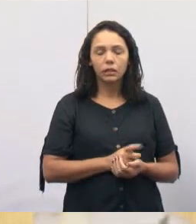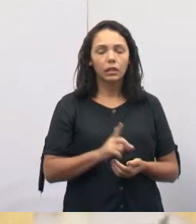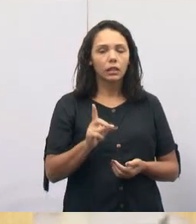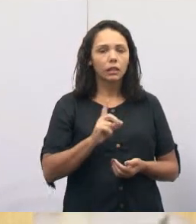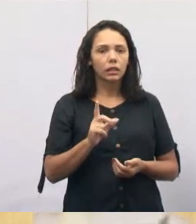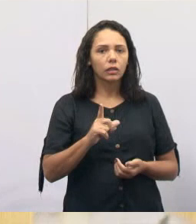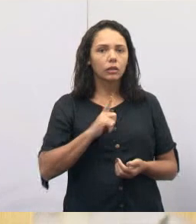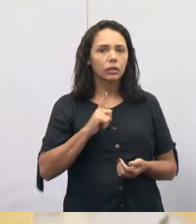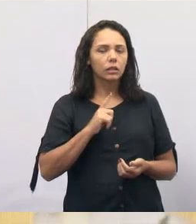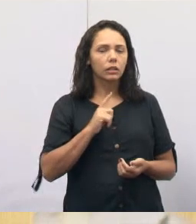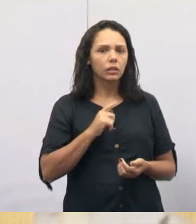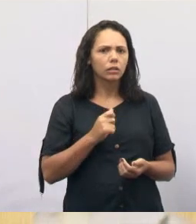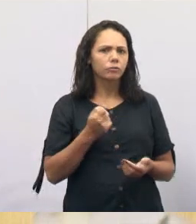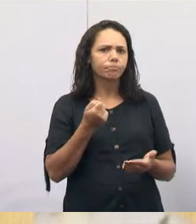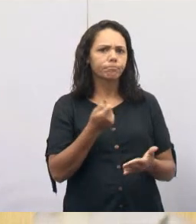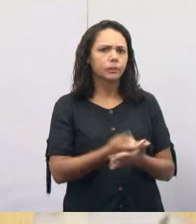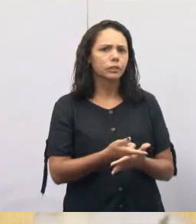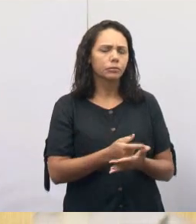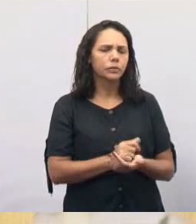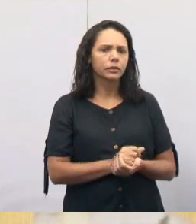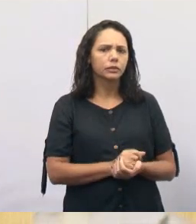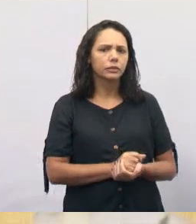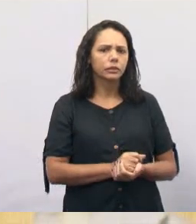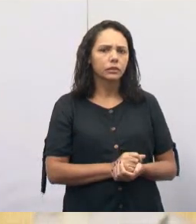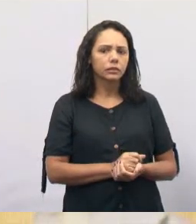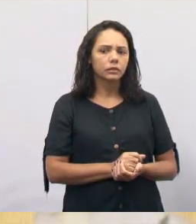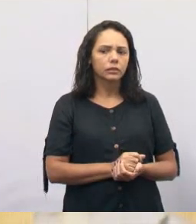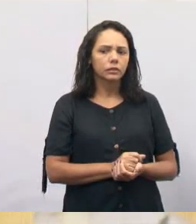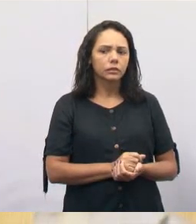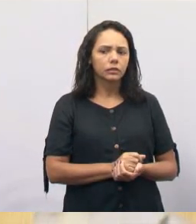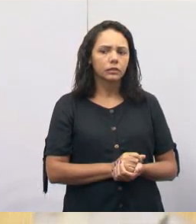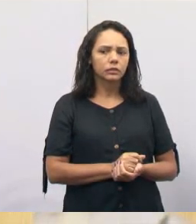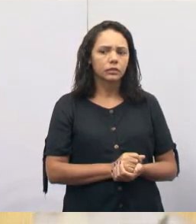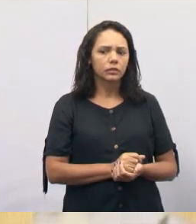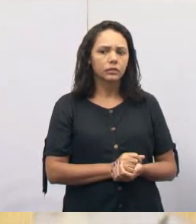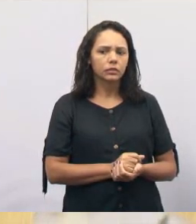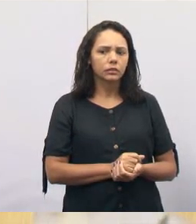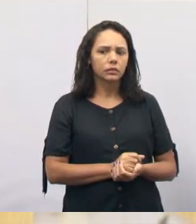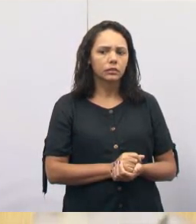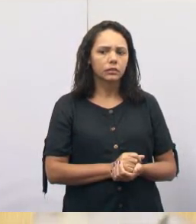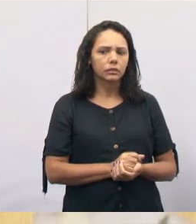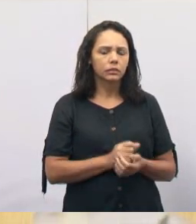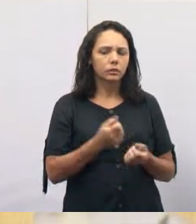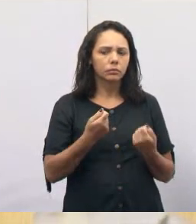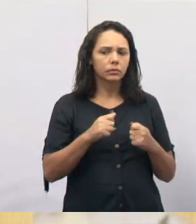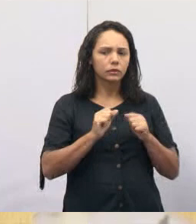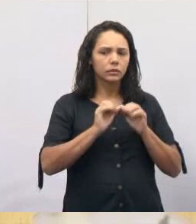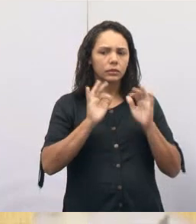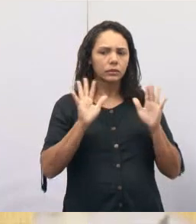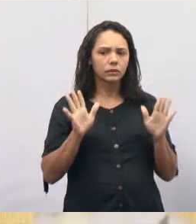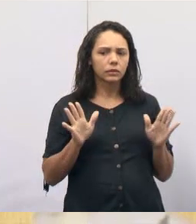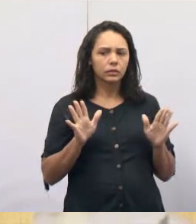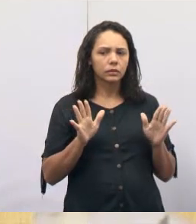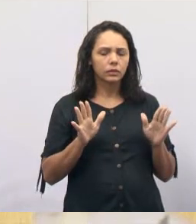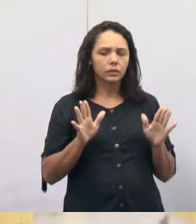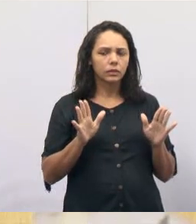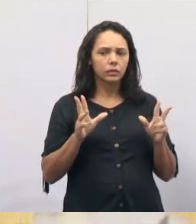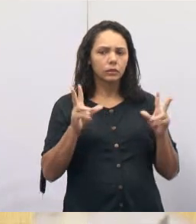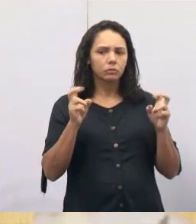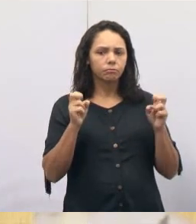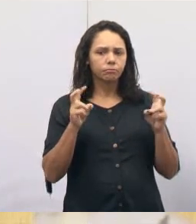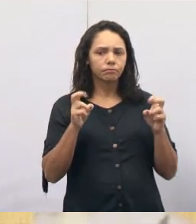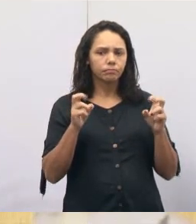pagamento. E também não tiveram êxito em obter esclarecimento junto a essa administração municipal quanto ao assunto